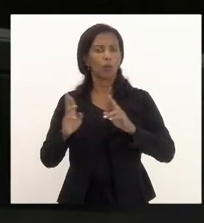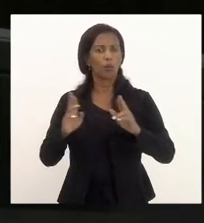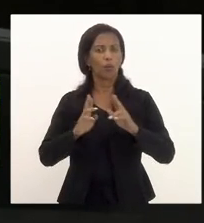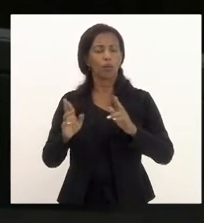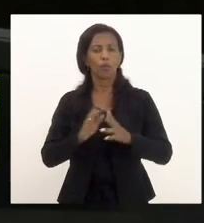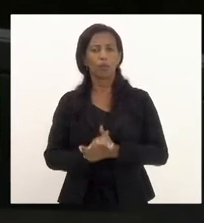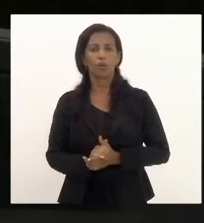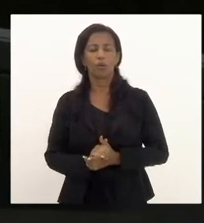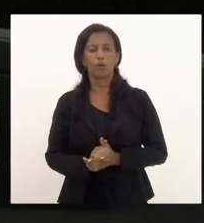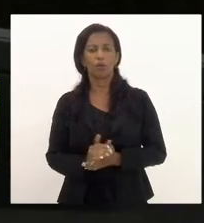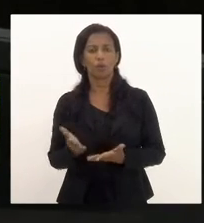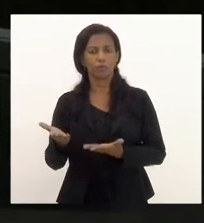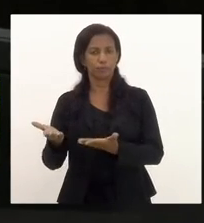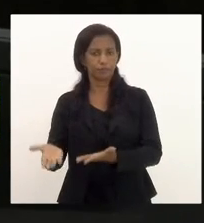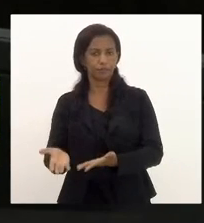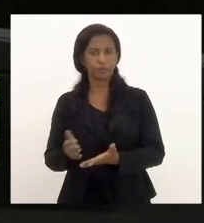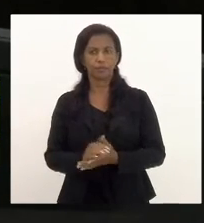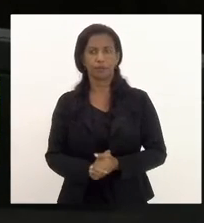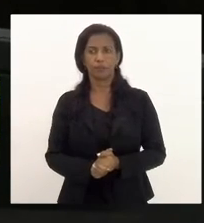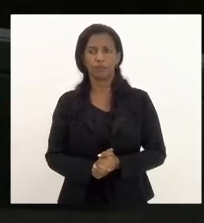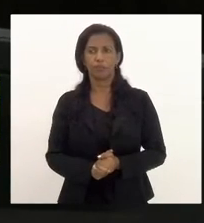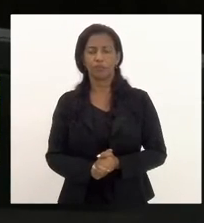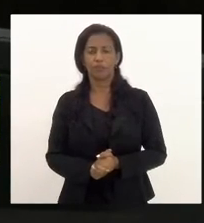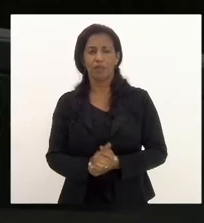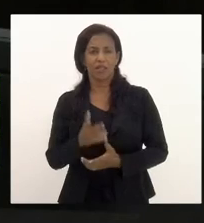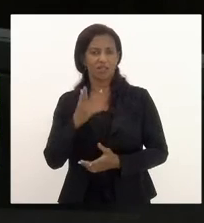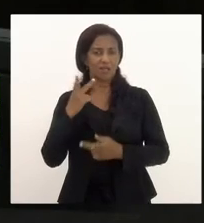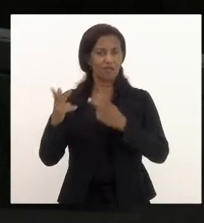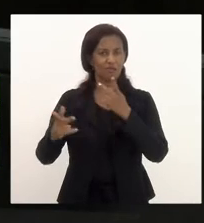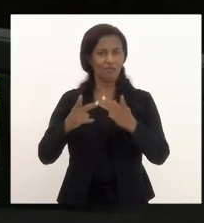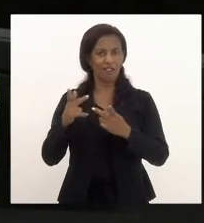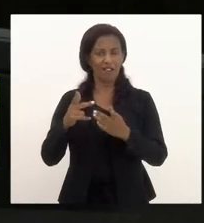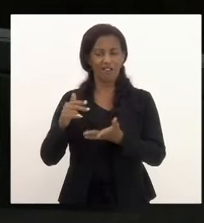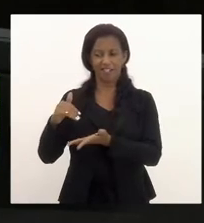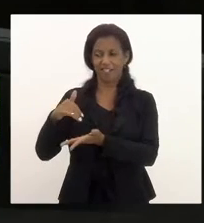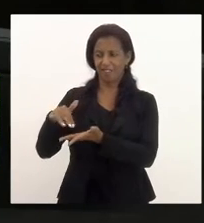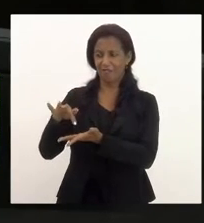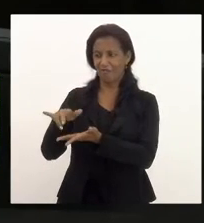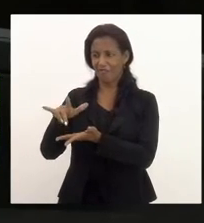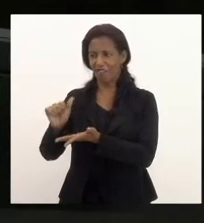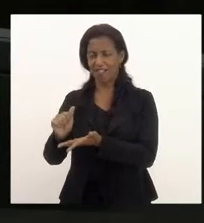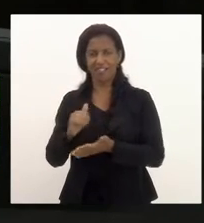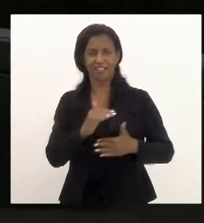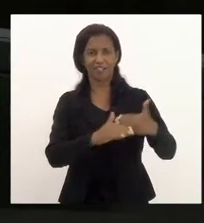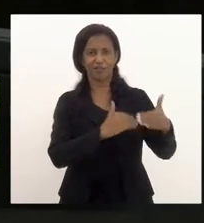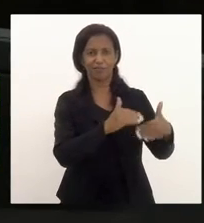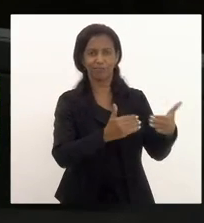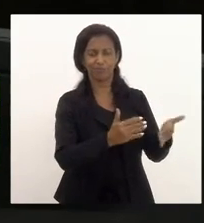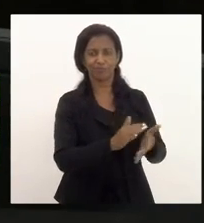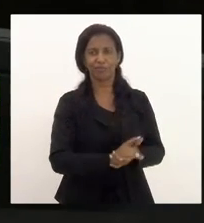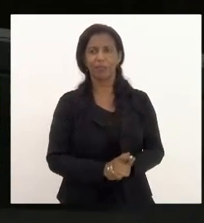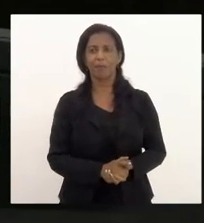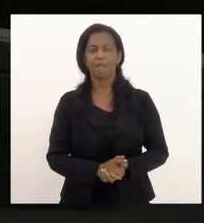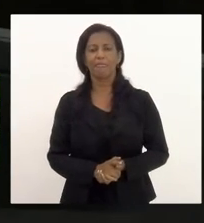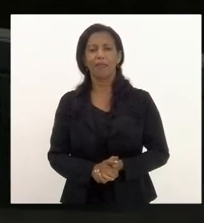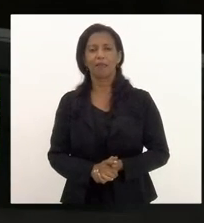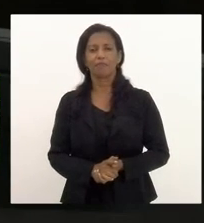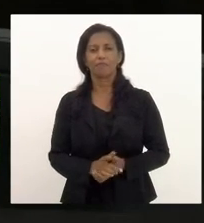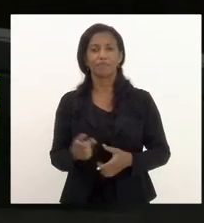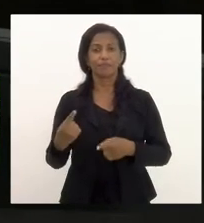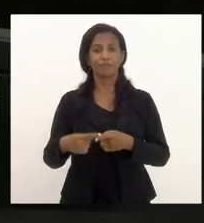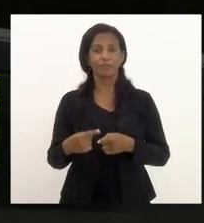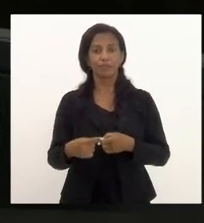a essa dicotomia entre fazenda e e desenvolvimento é